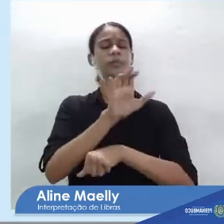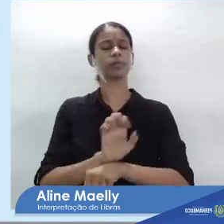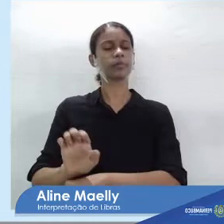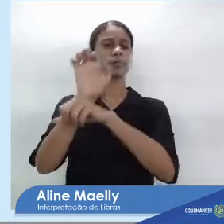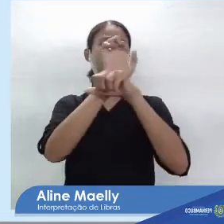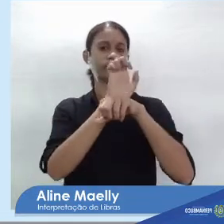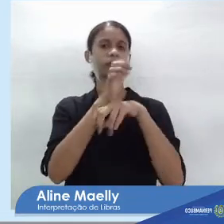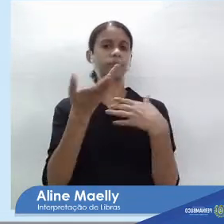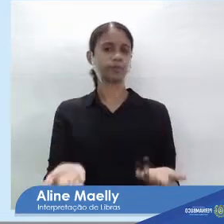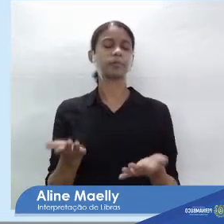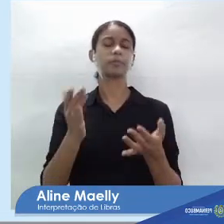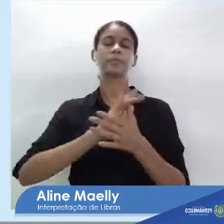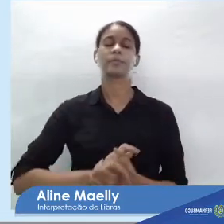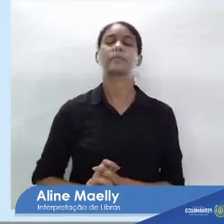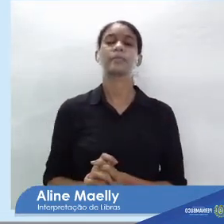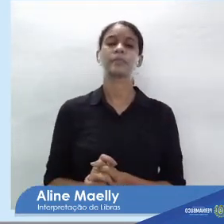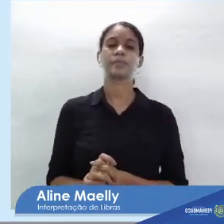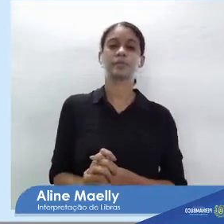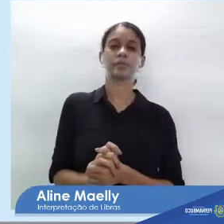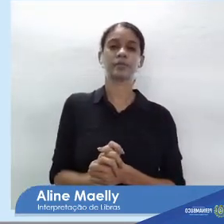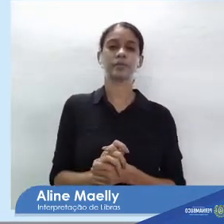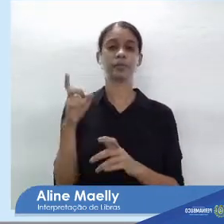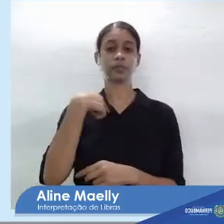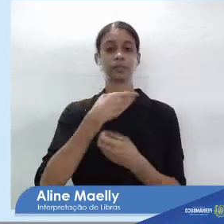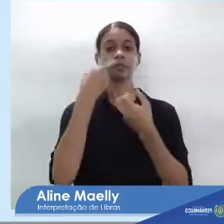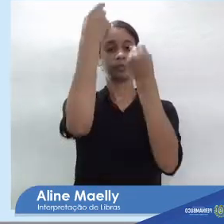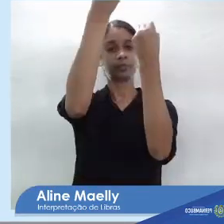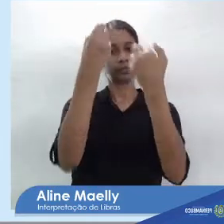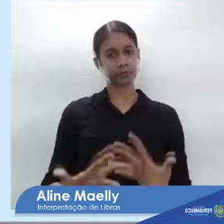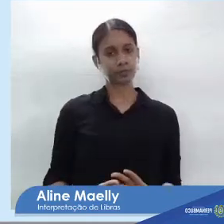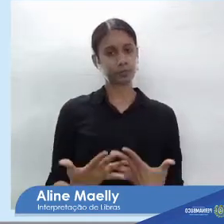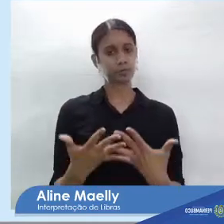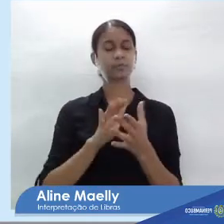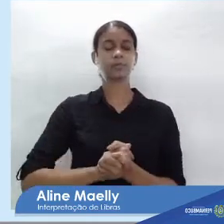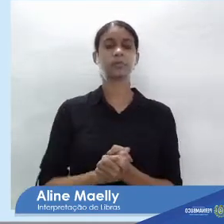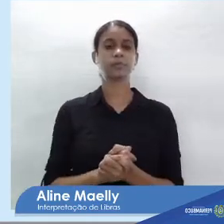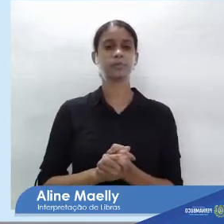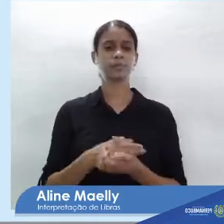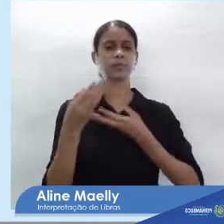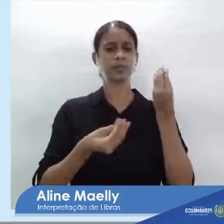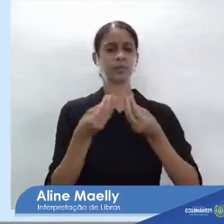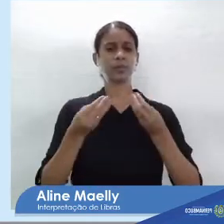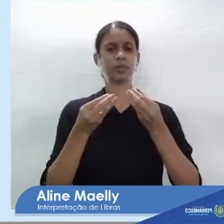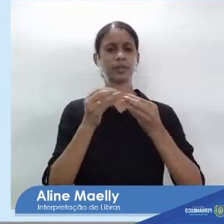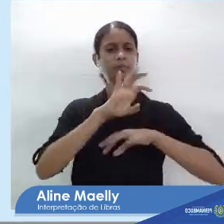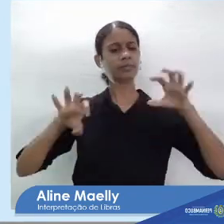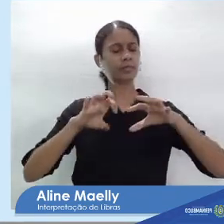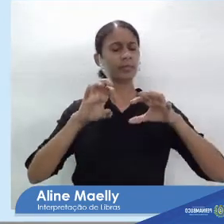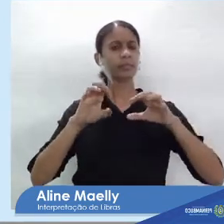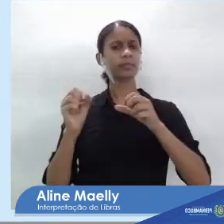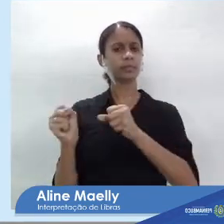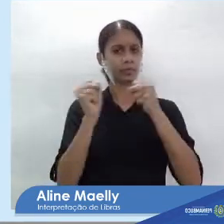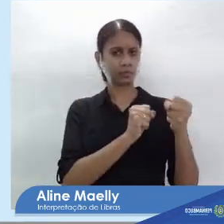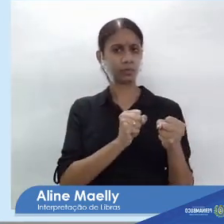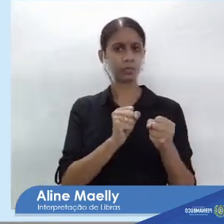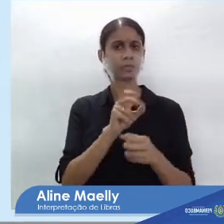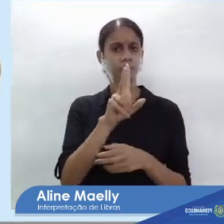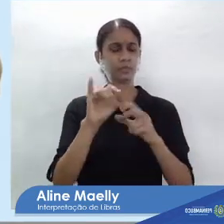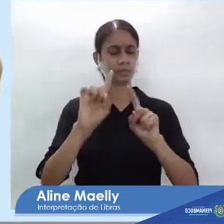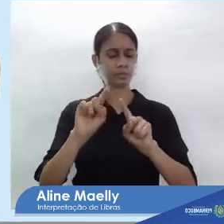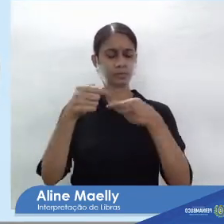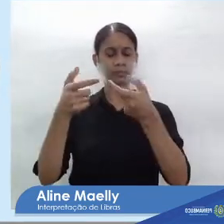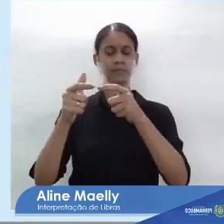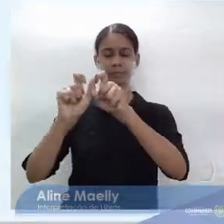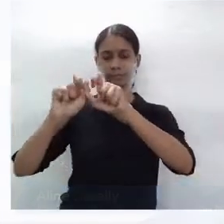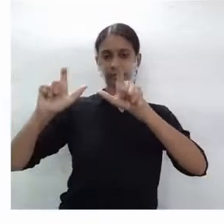Então, nós estávamos falando sobre as questões da divisão dos poderes. Vai lá para o slide.